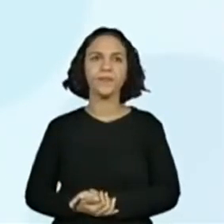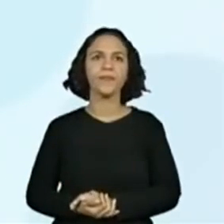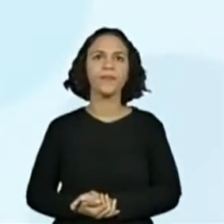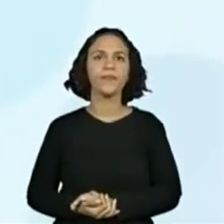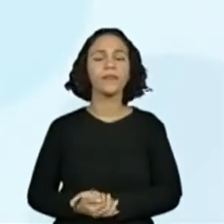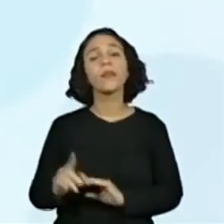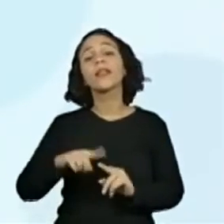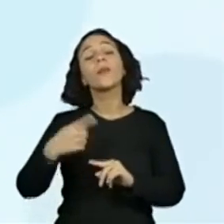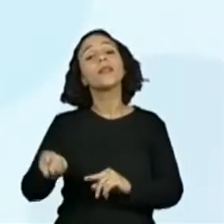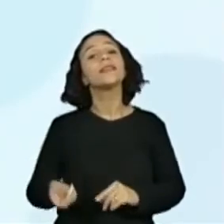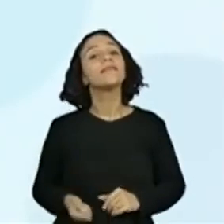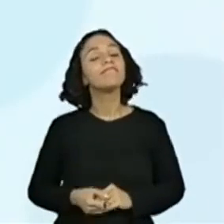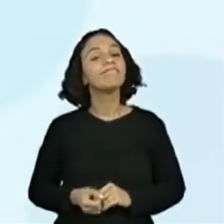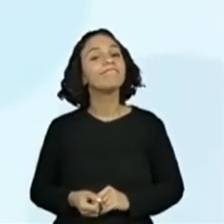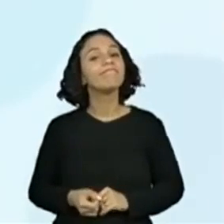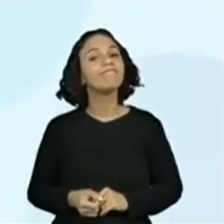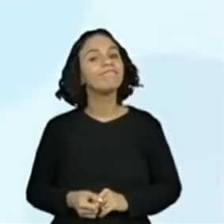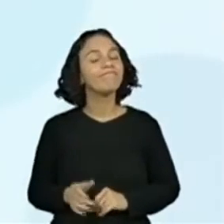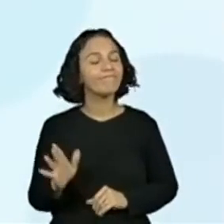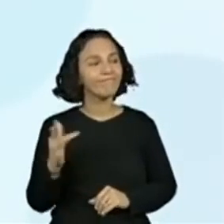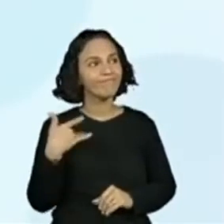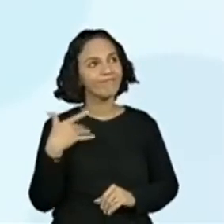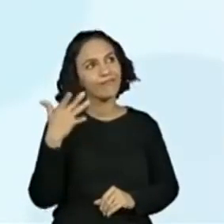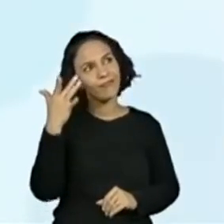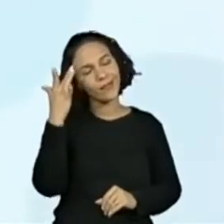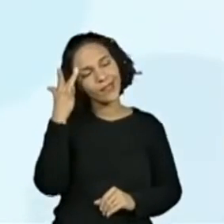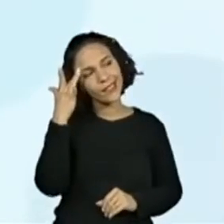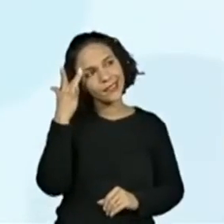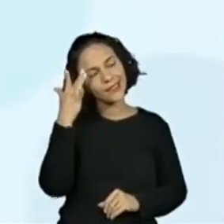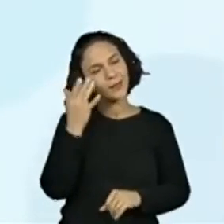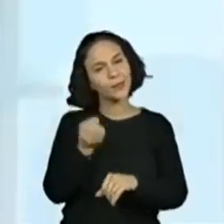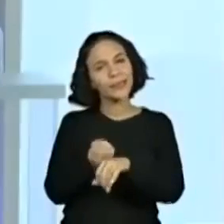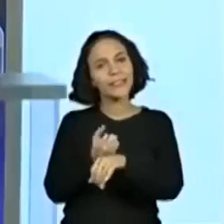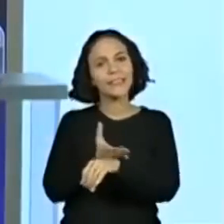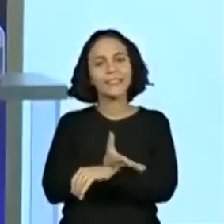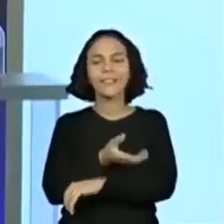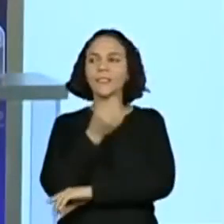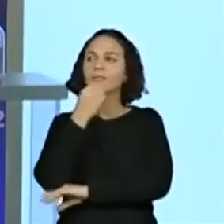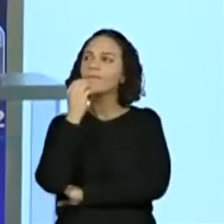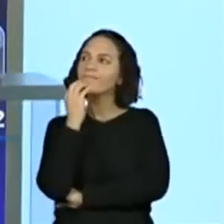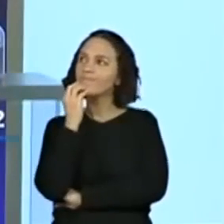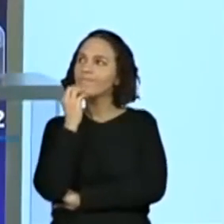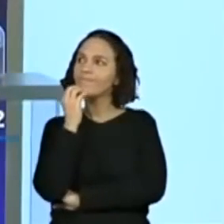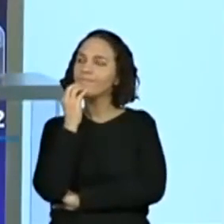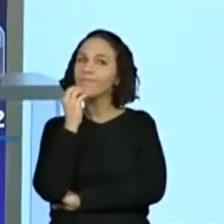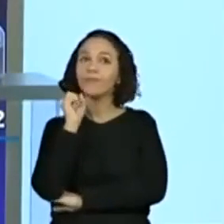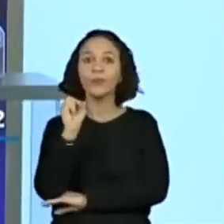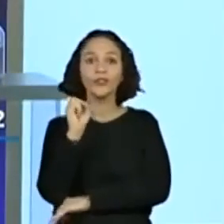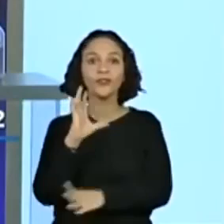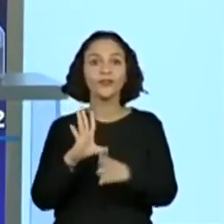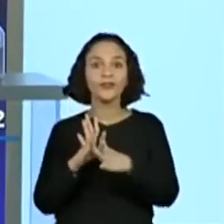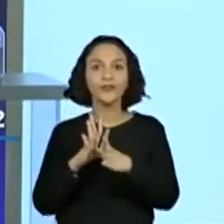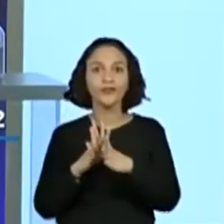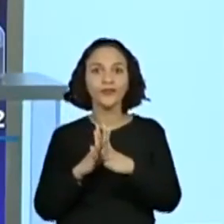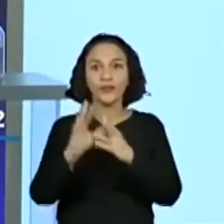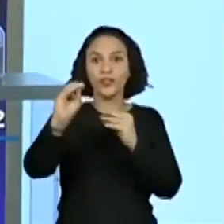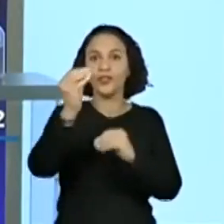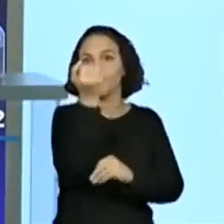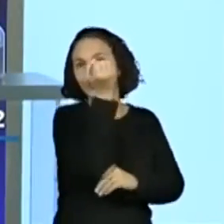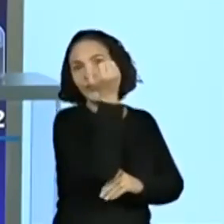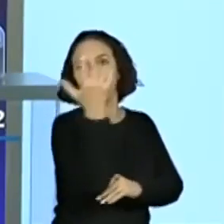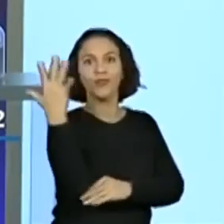E depois, Pro? Ah, eu acho que para dar um pouco de emoção, ele pode fugir para a